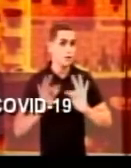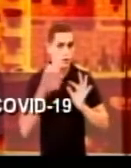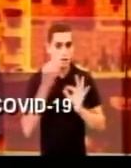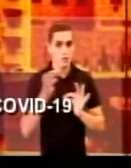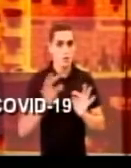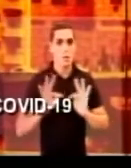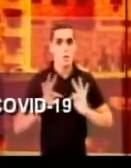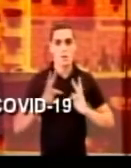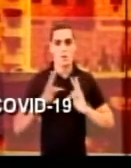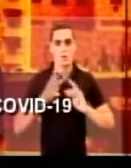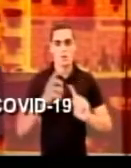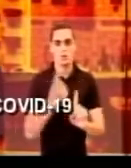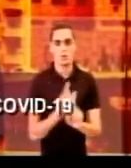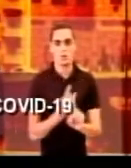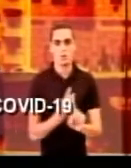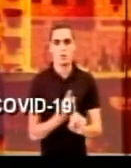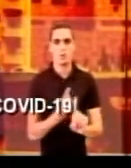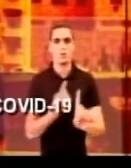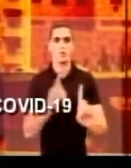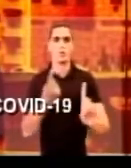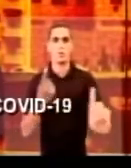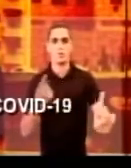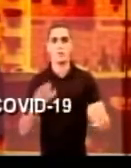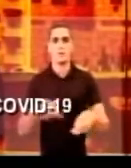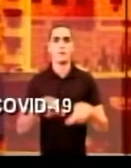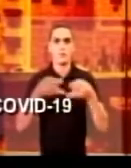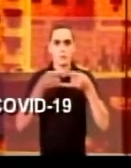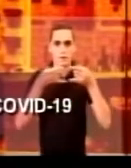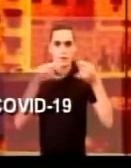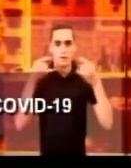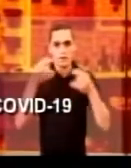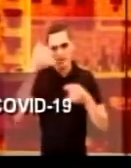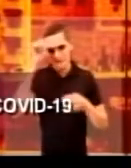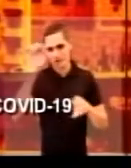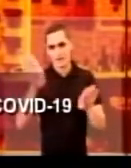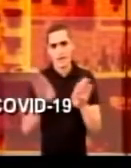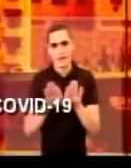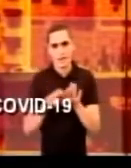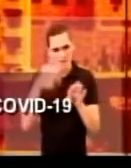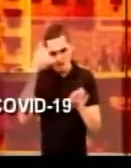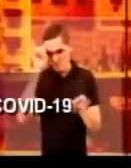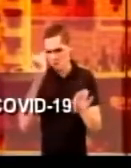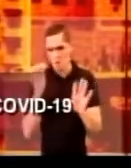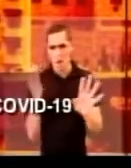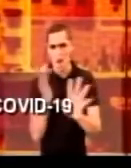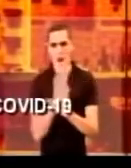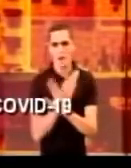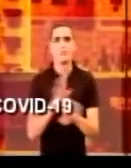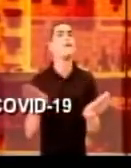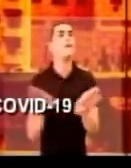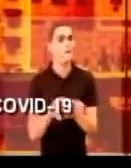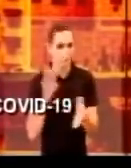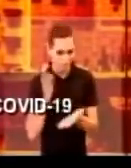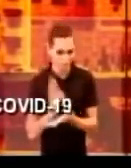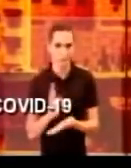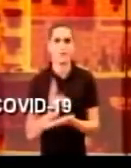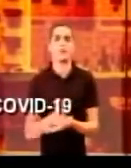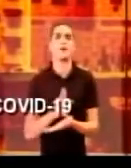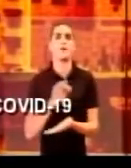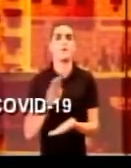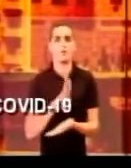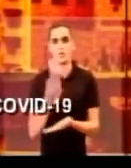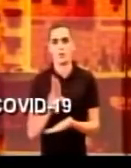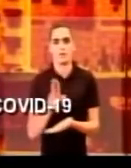Todo distanciamento, máscara, evitar aglomerações, utilização de álcool gel, lavar